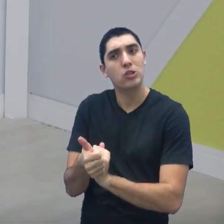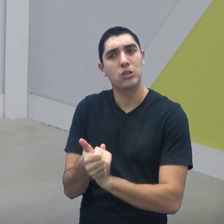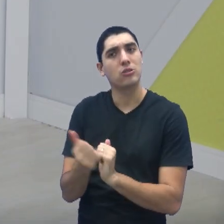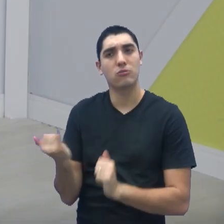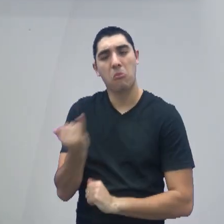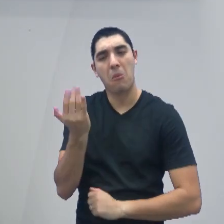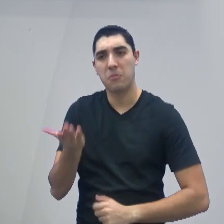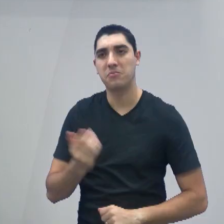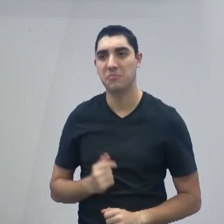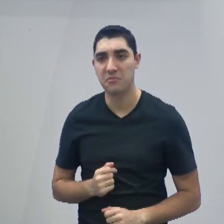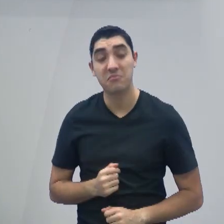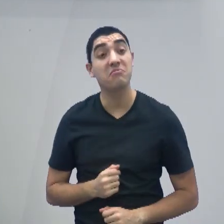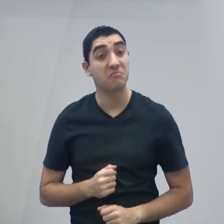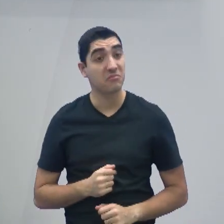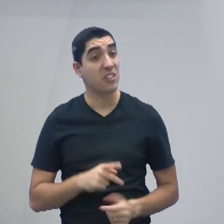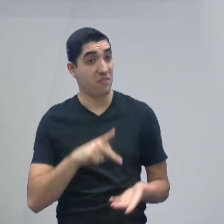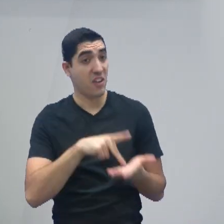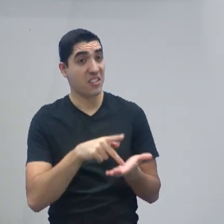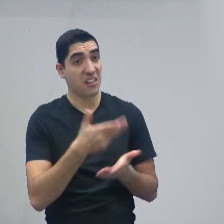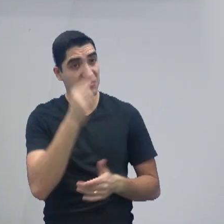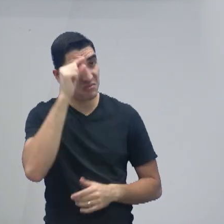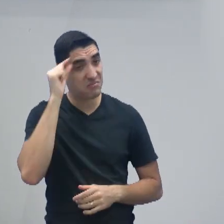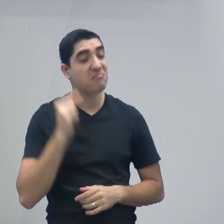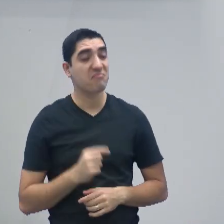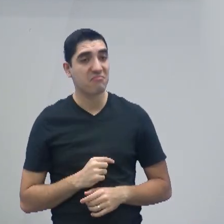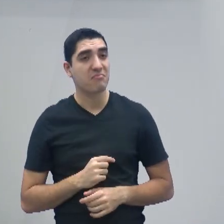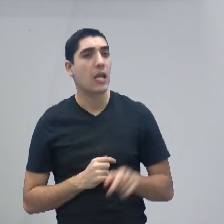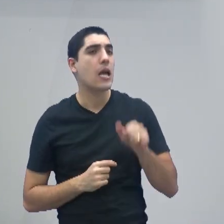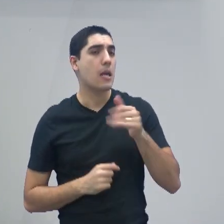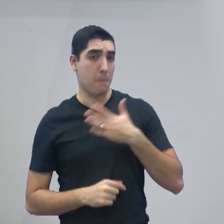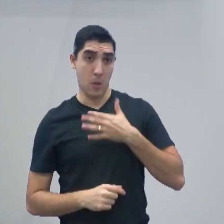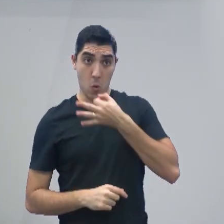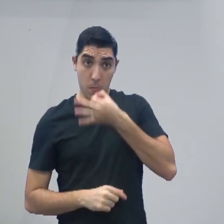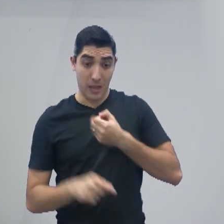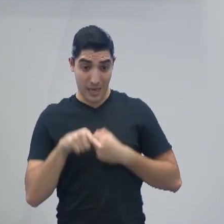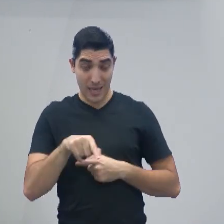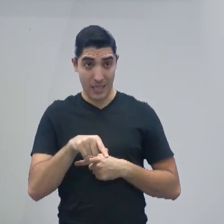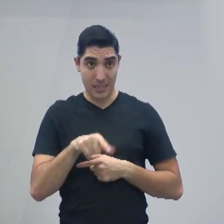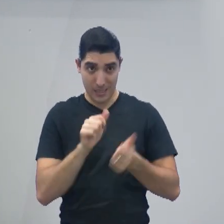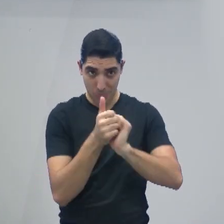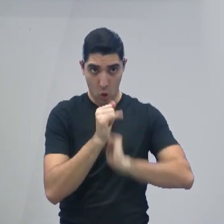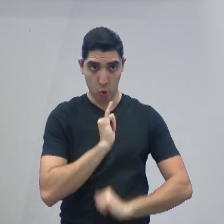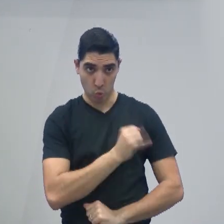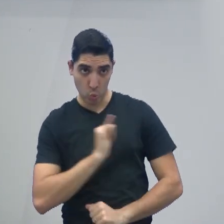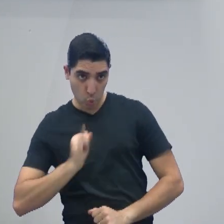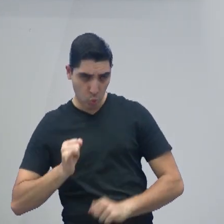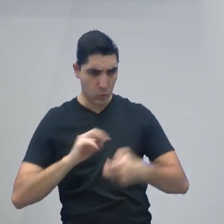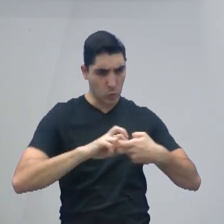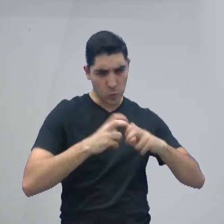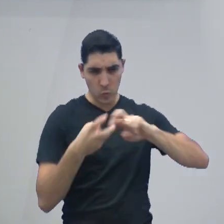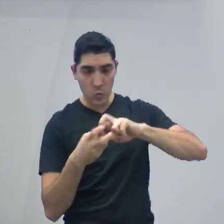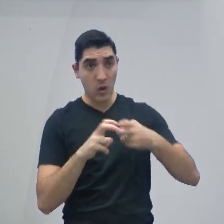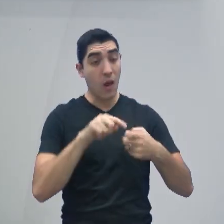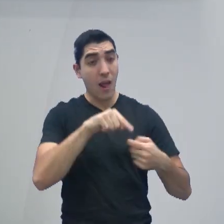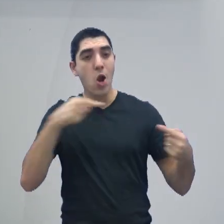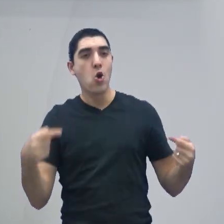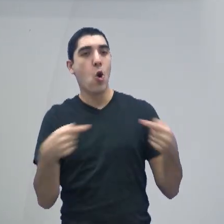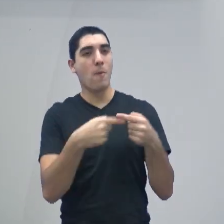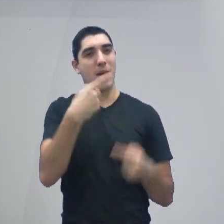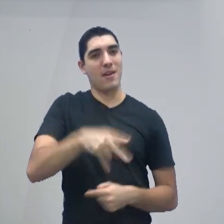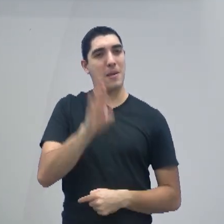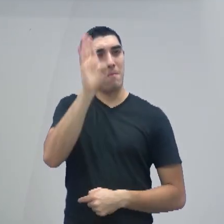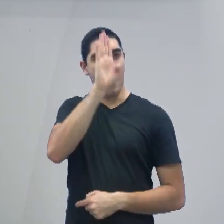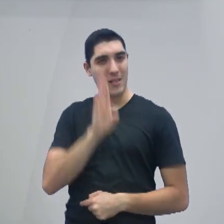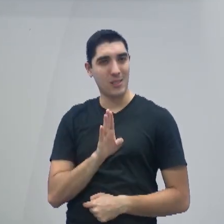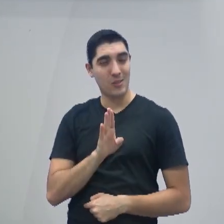jiu-jitsu. Com certeza, Vieira. Eu acho que o jiu-jitsu é um esporte tipicamente brasileiro e extremamente técnico,